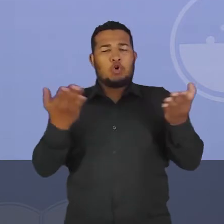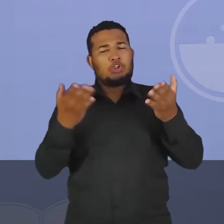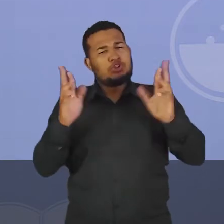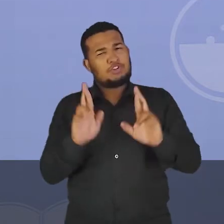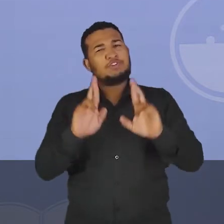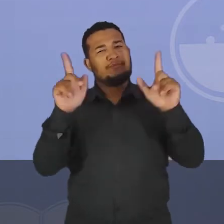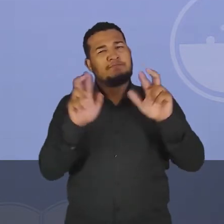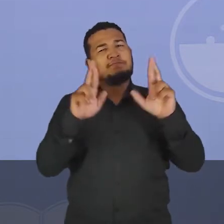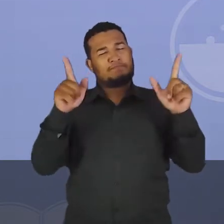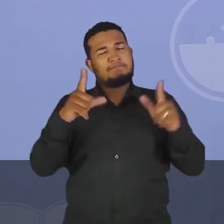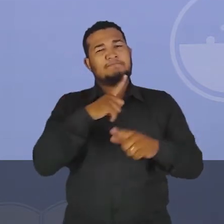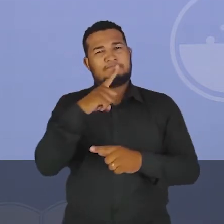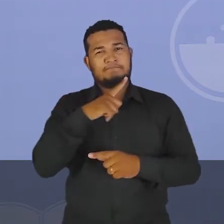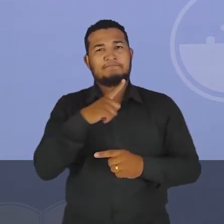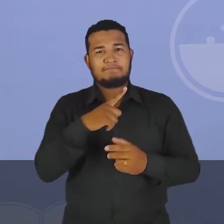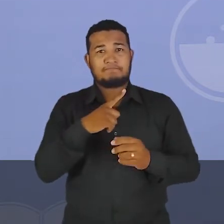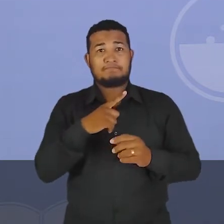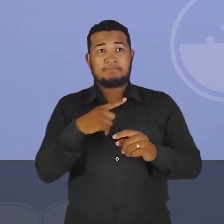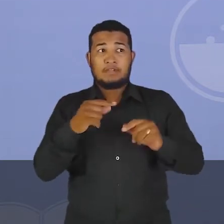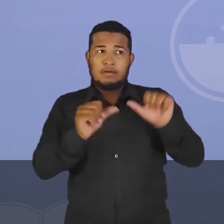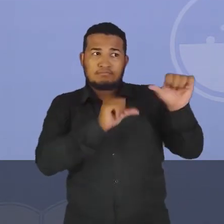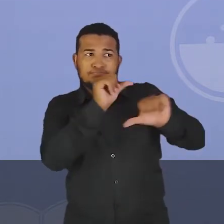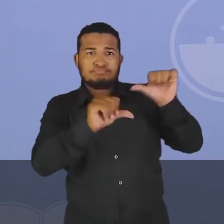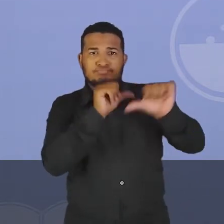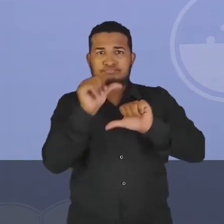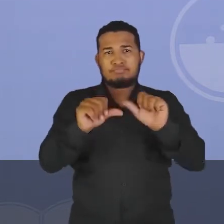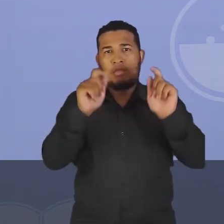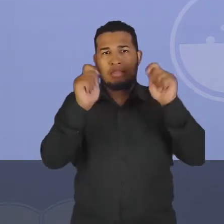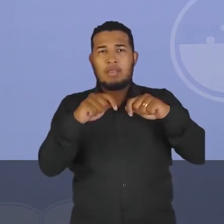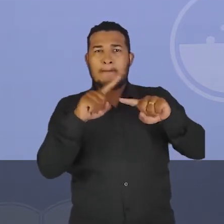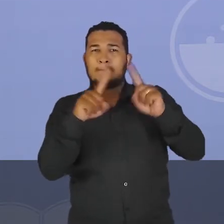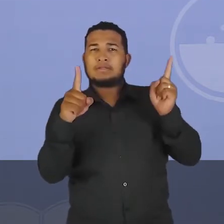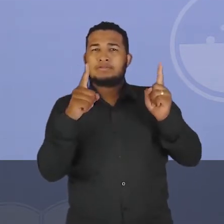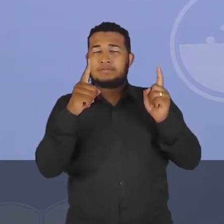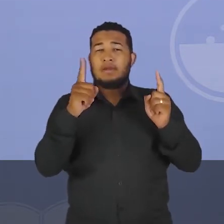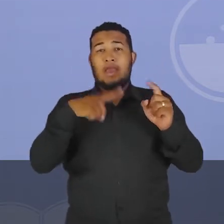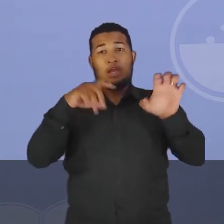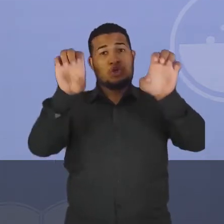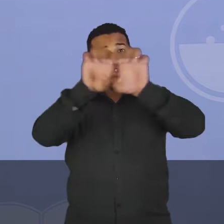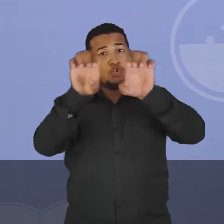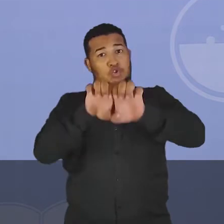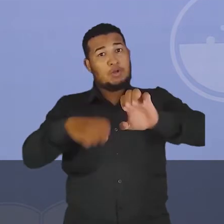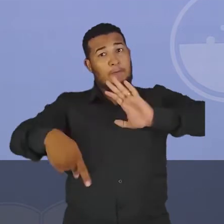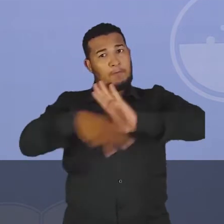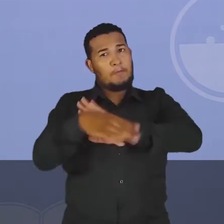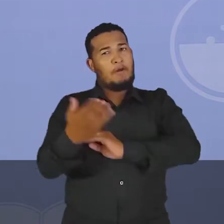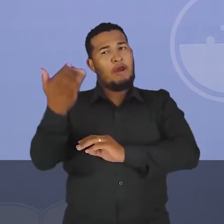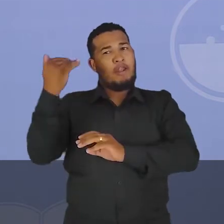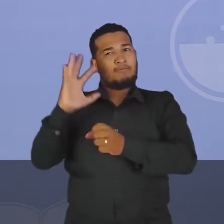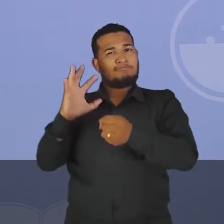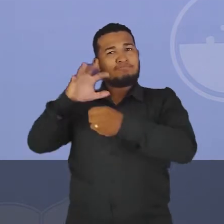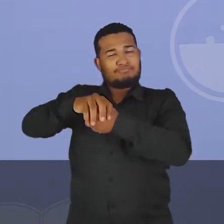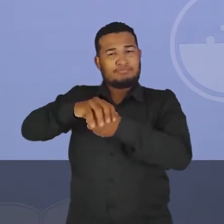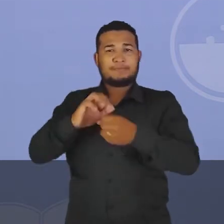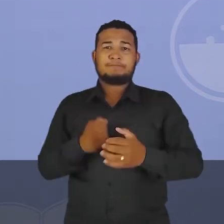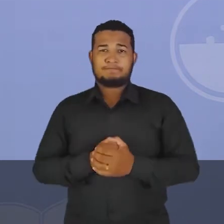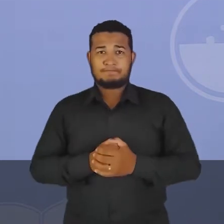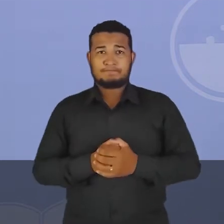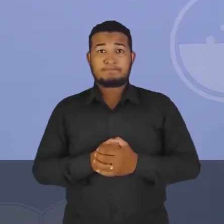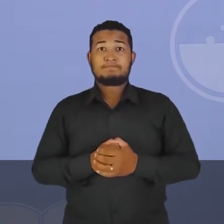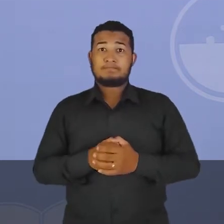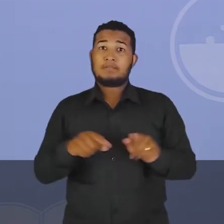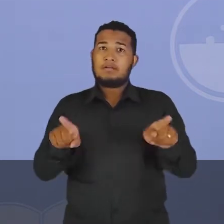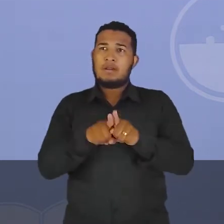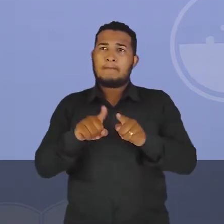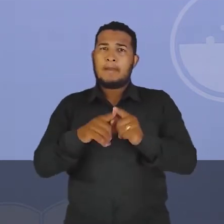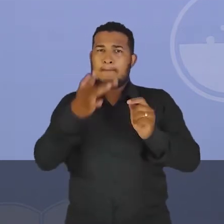outras alterações que têm que ser observadas, mas o sustentáculo dele é de uma estrutura colonial. Nessa mesma época, os missionários